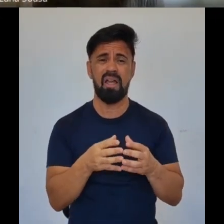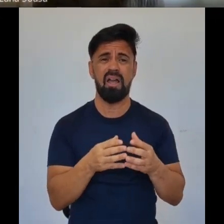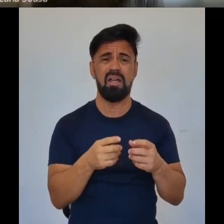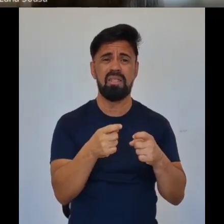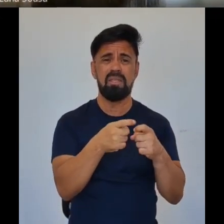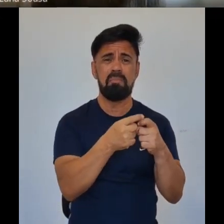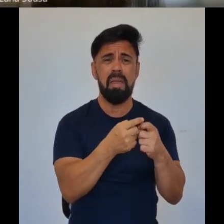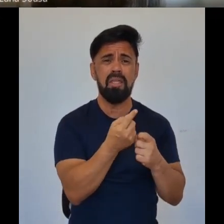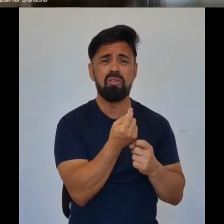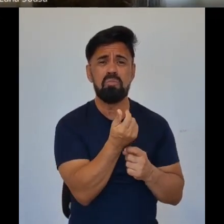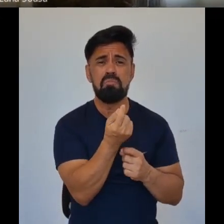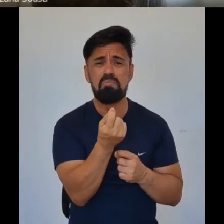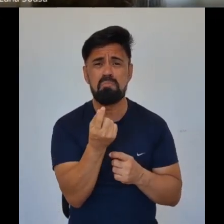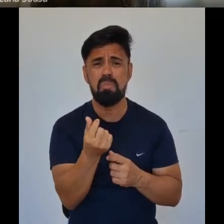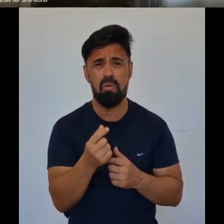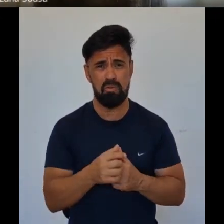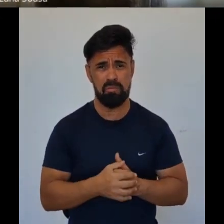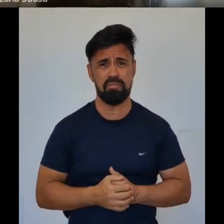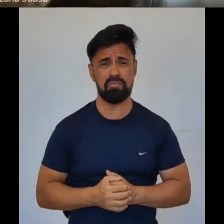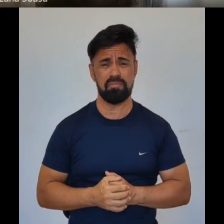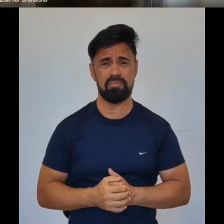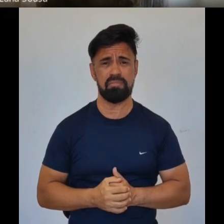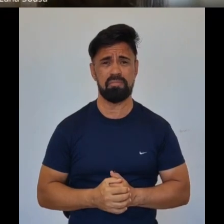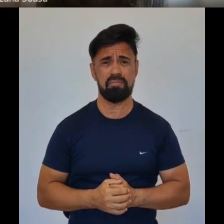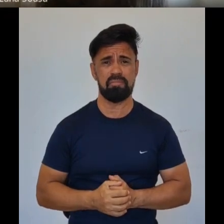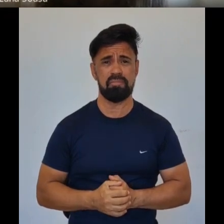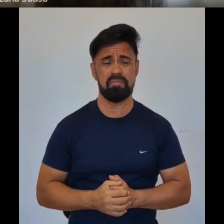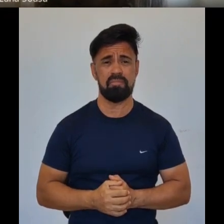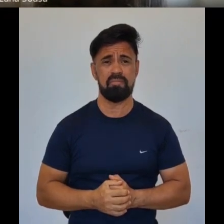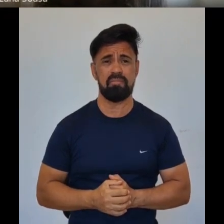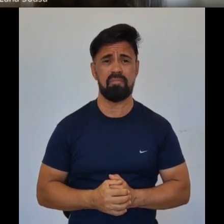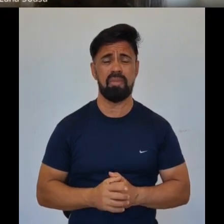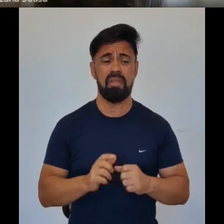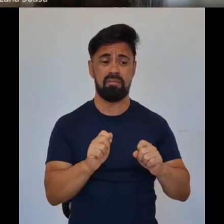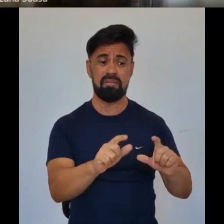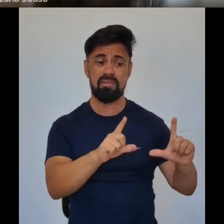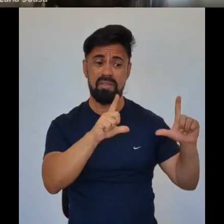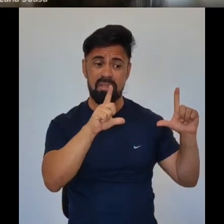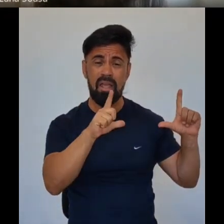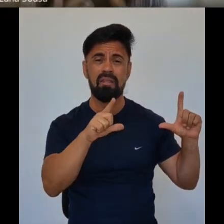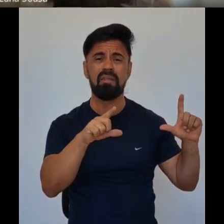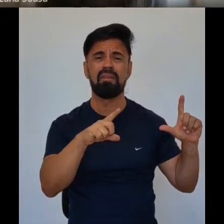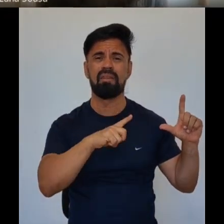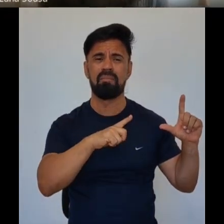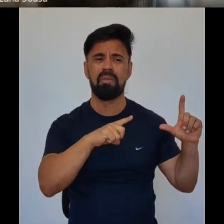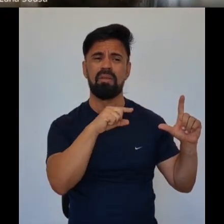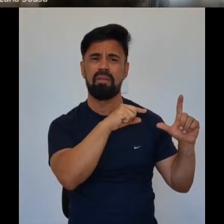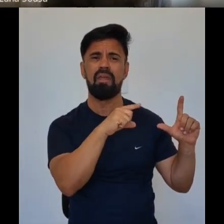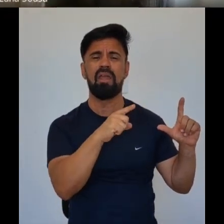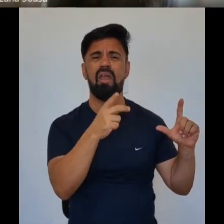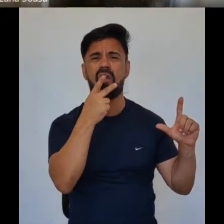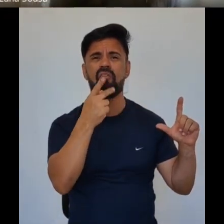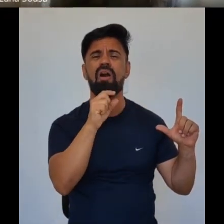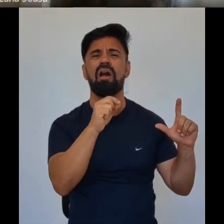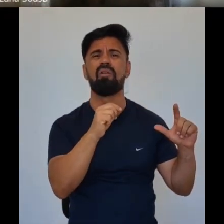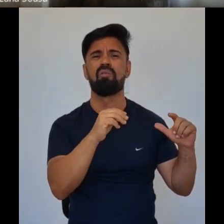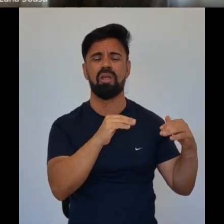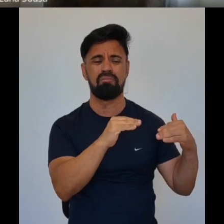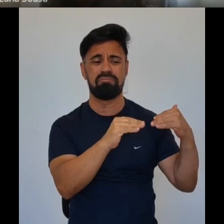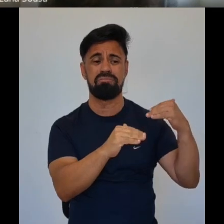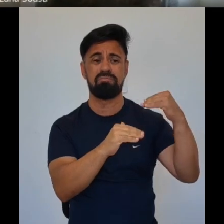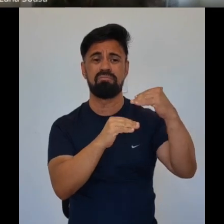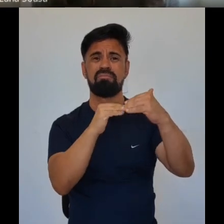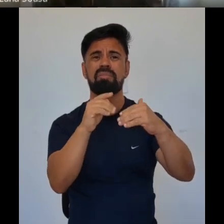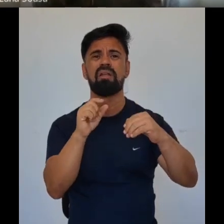menos acesso a esses serviços públicos, né? Incluindo serviços públicos de saúde. Vamos pensar que essas comunidades têm menos recursos médicos